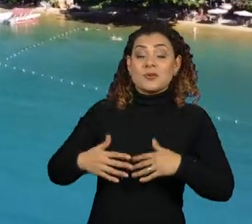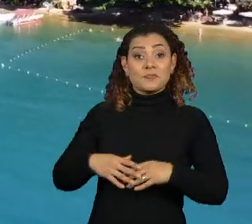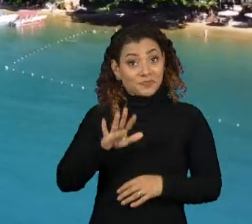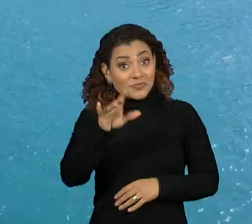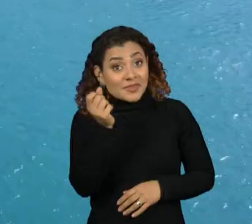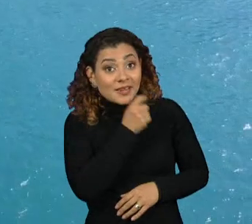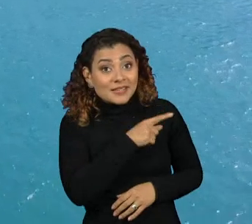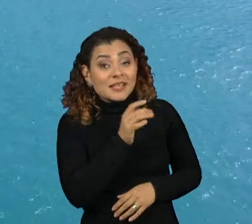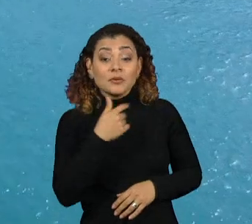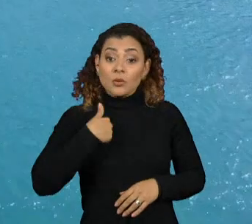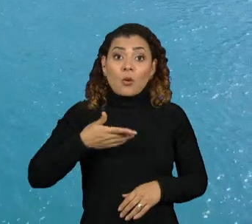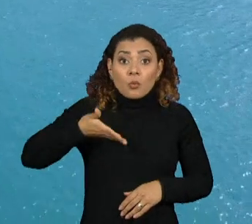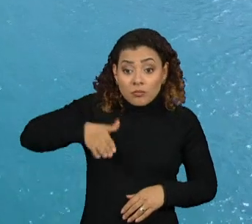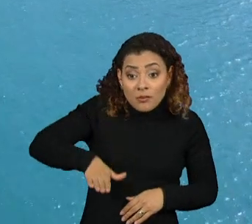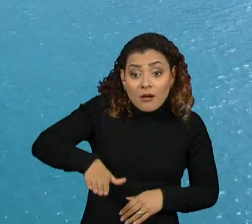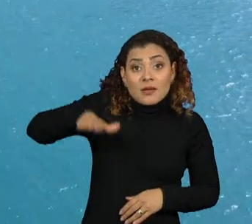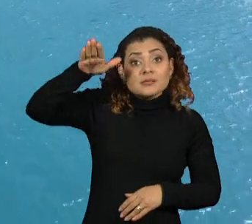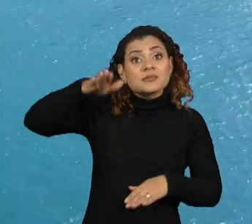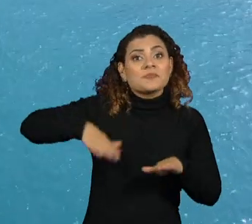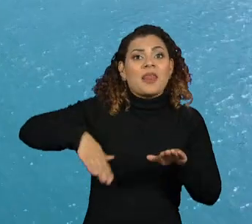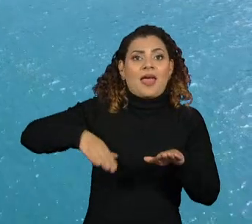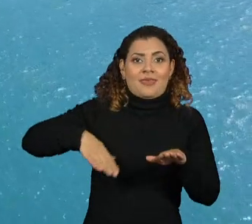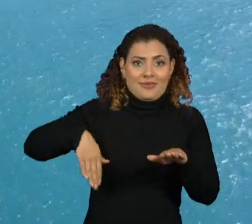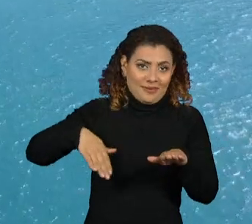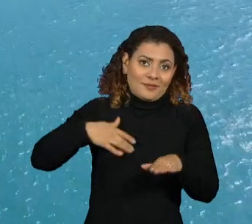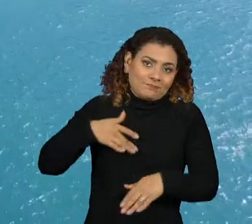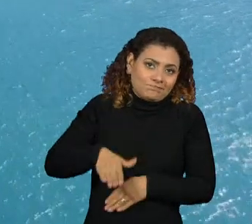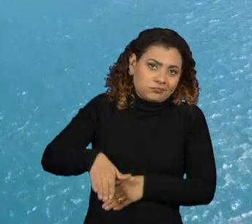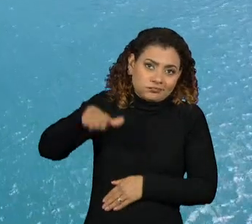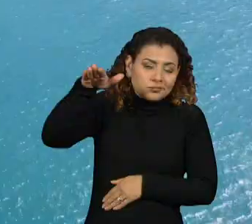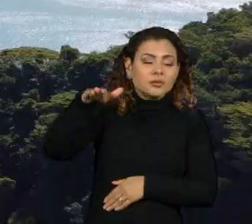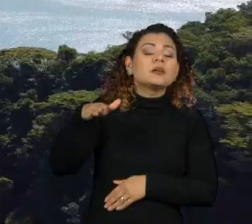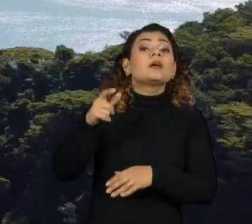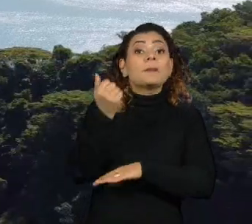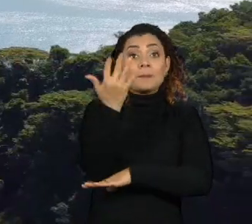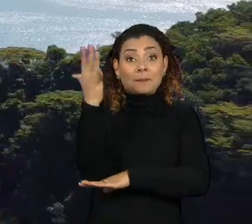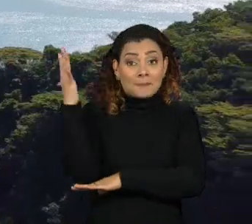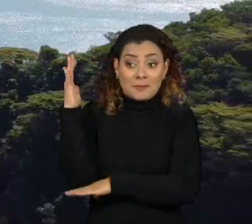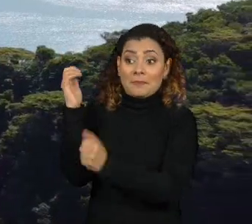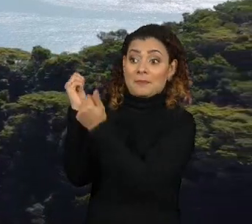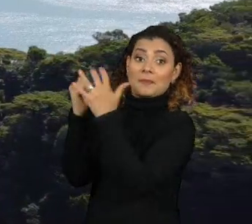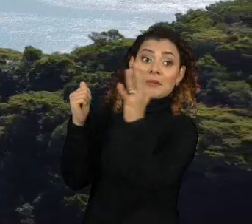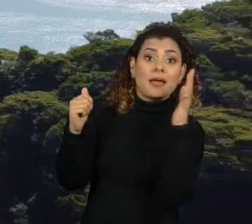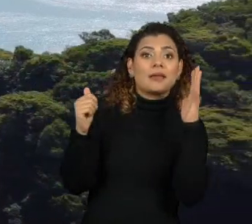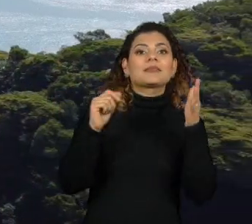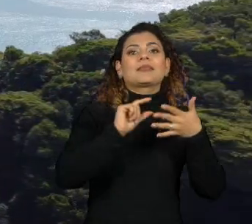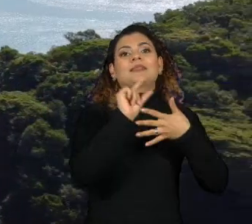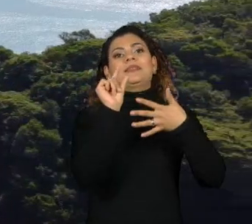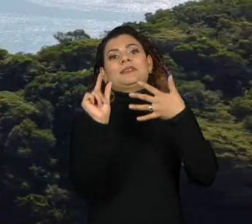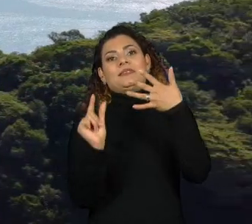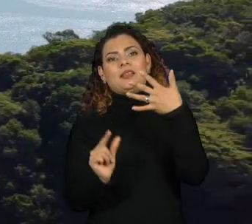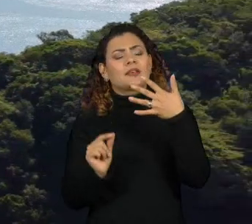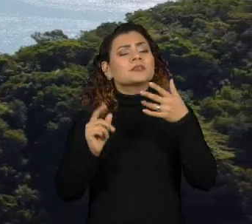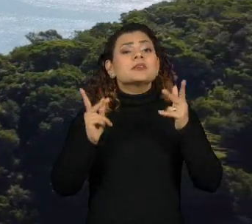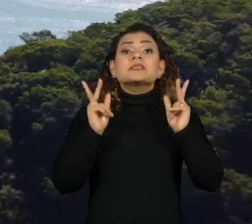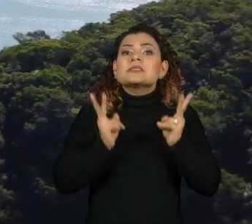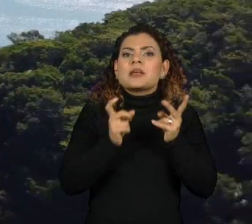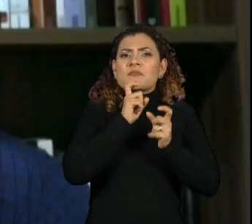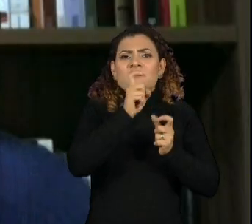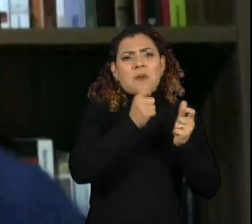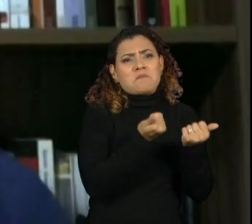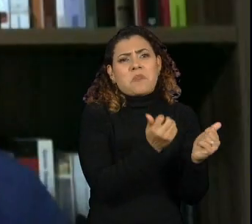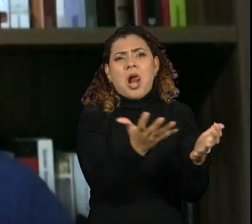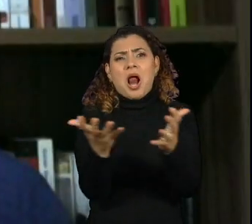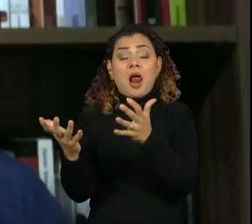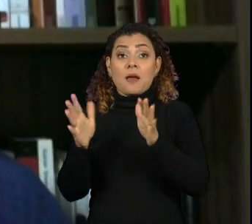Engraçado, eu cresci no litoral, então eu cresci na zona da mata e da Mata Atlântica. Tudo era muito verde à minha